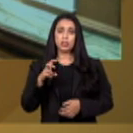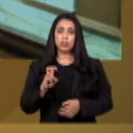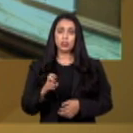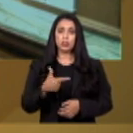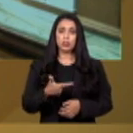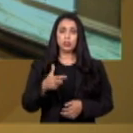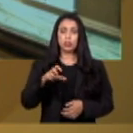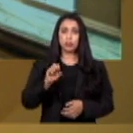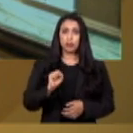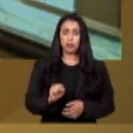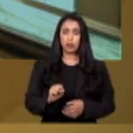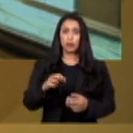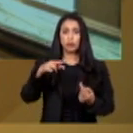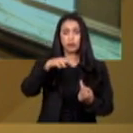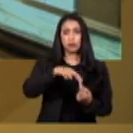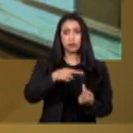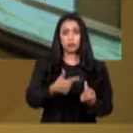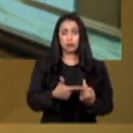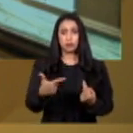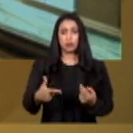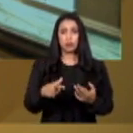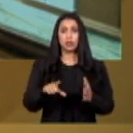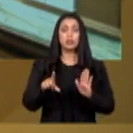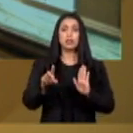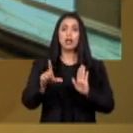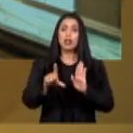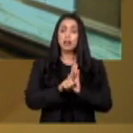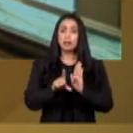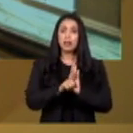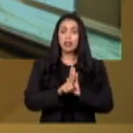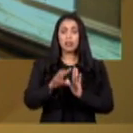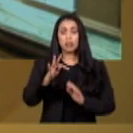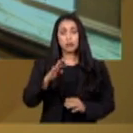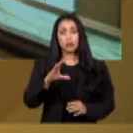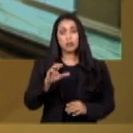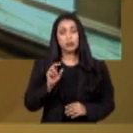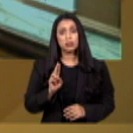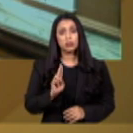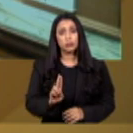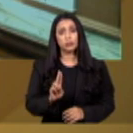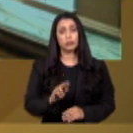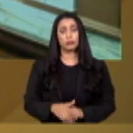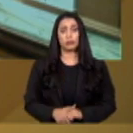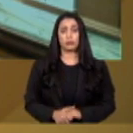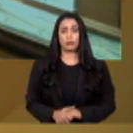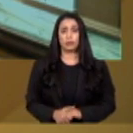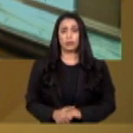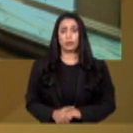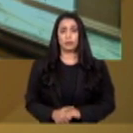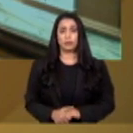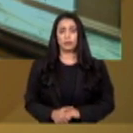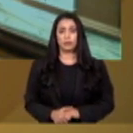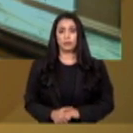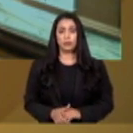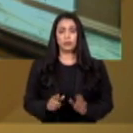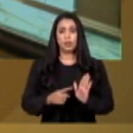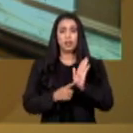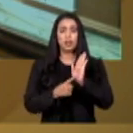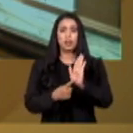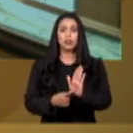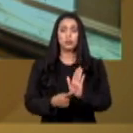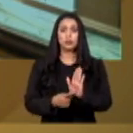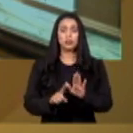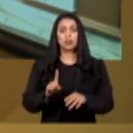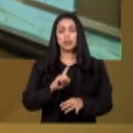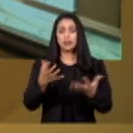inciso x da lei de regência no tribunal de contas da união a sinalizam